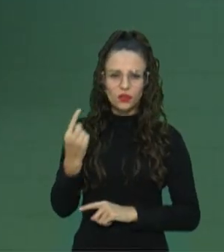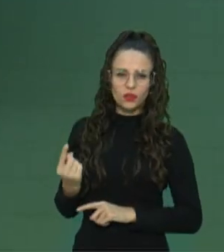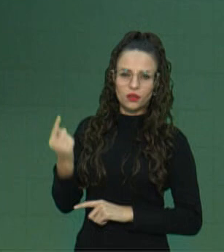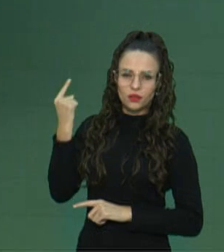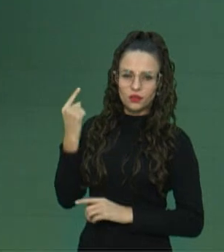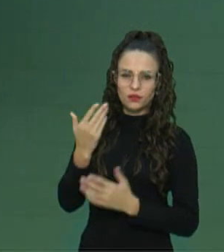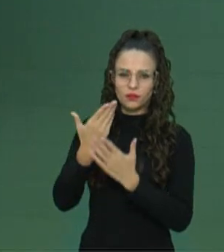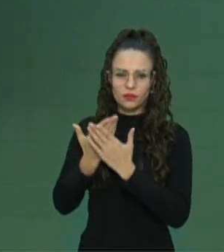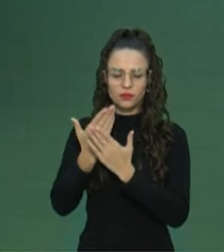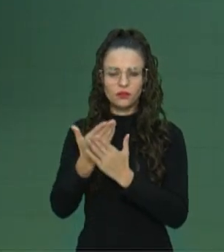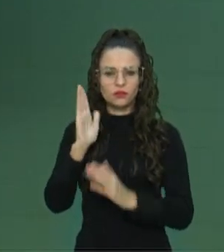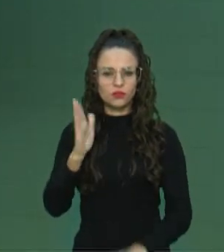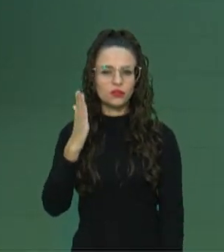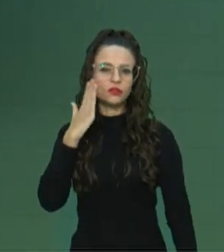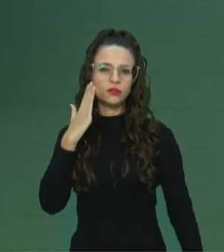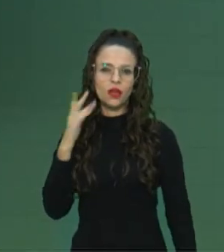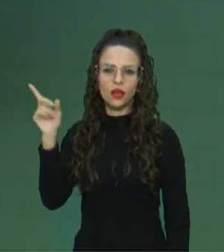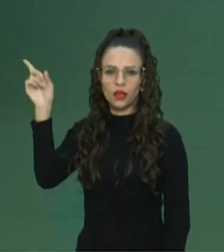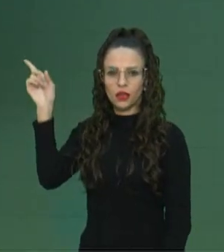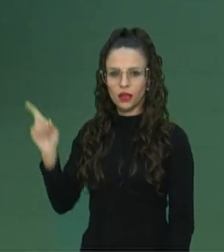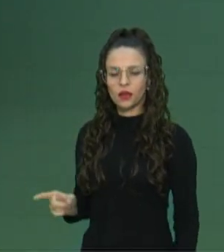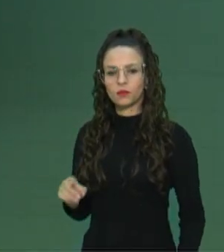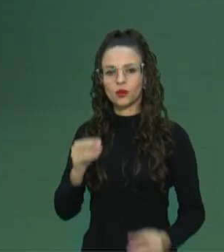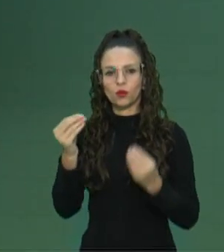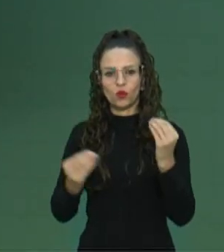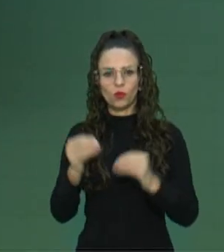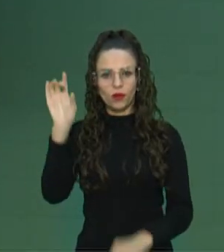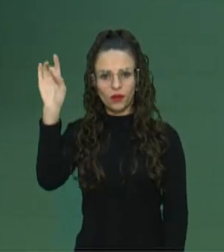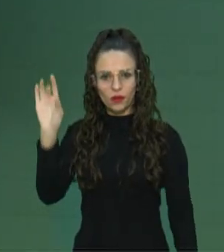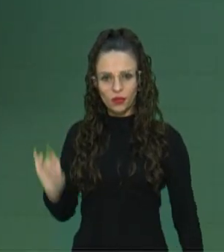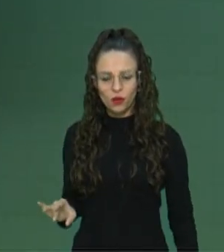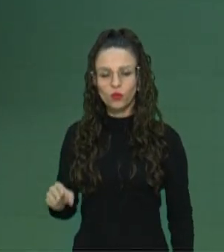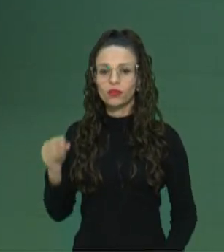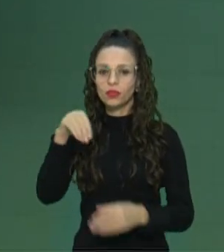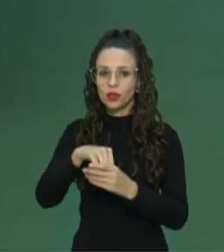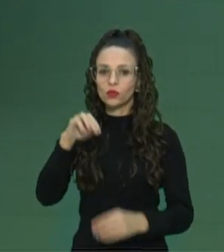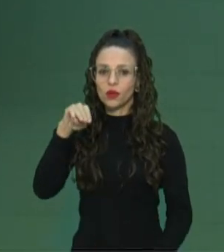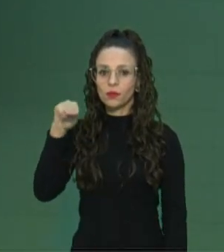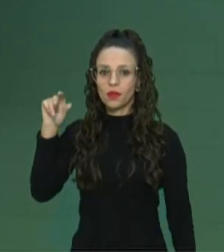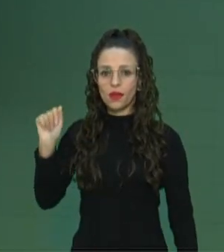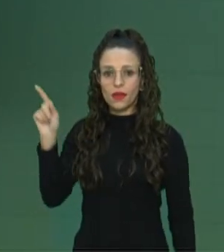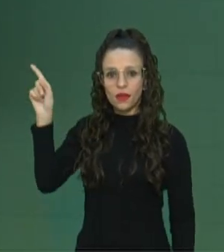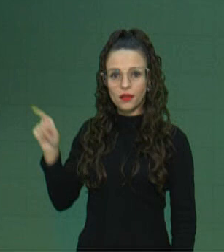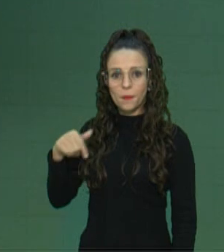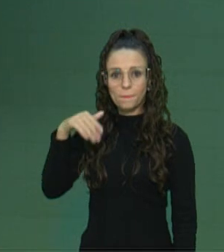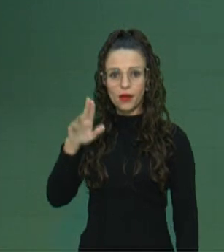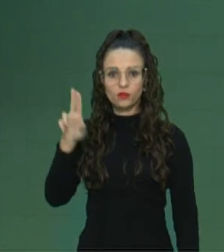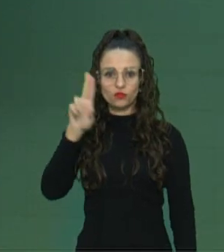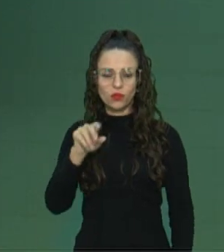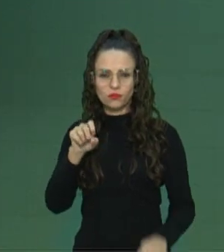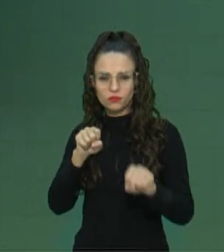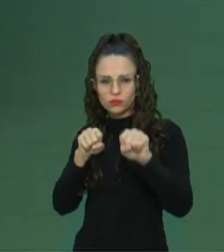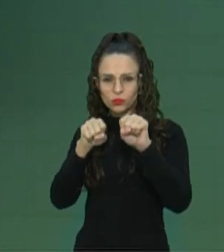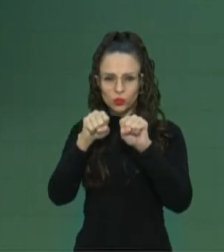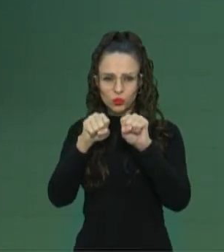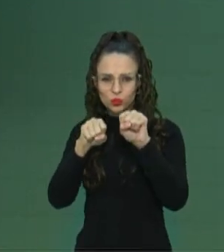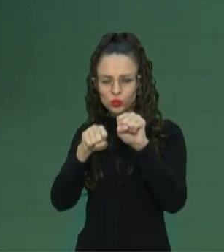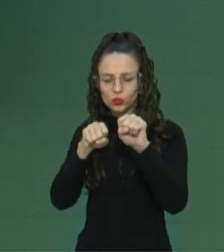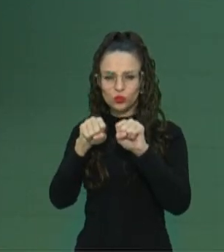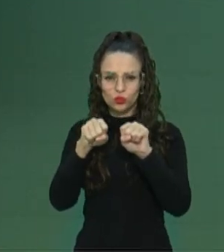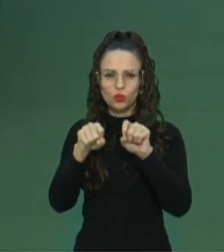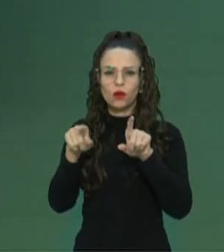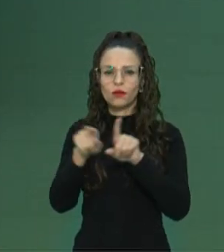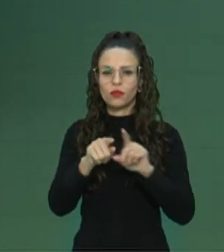da memória de vocês já sabem como que são cada um desses estilos. Então dentro do MMA, esses aqui são os mais utilizados. O boxe, né, o